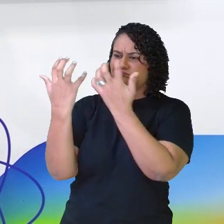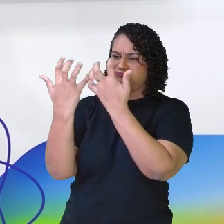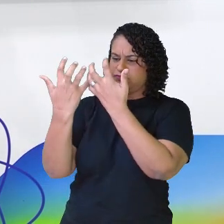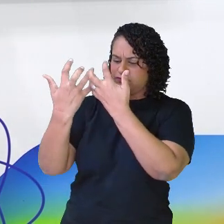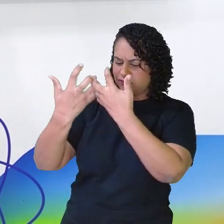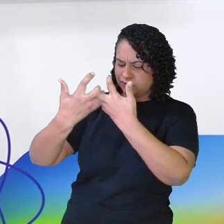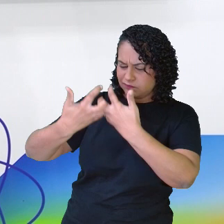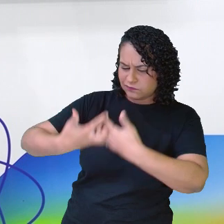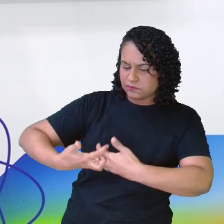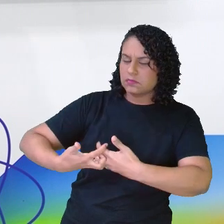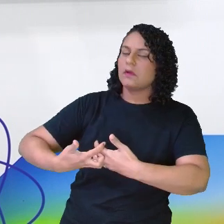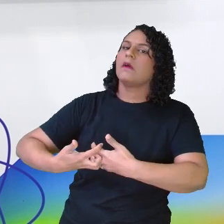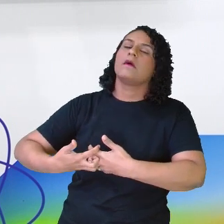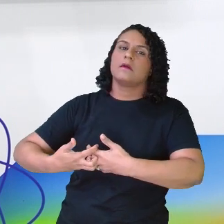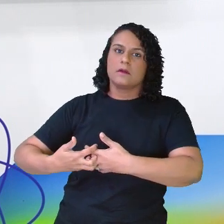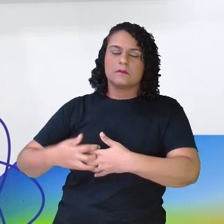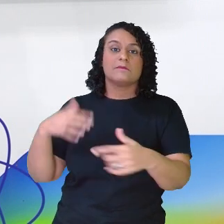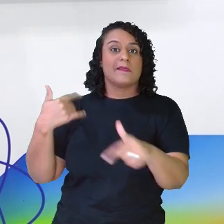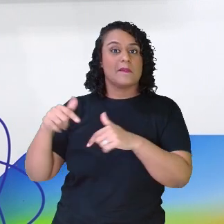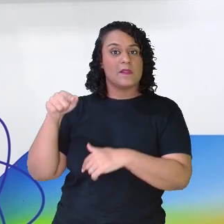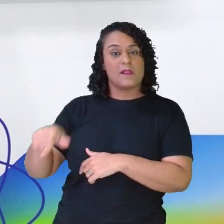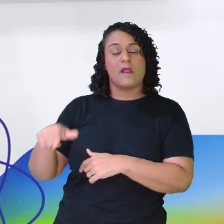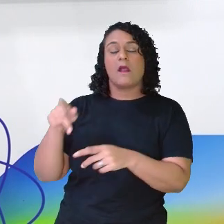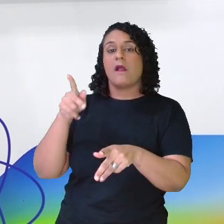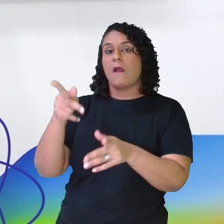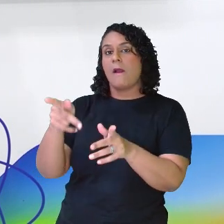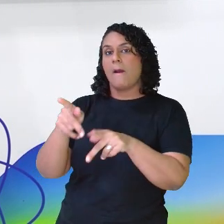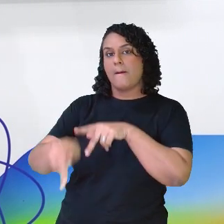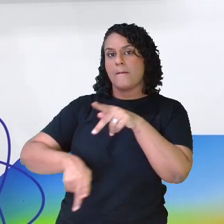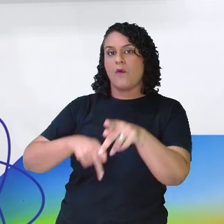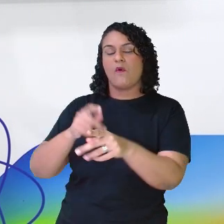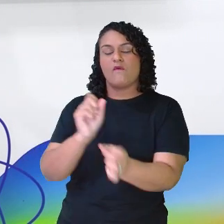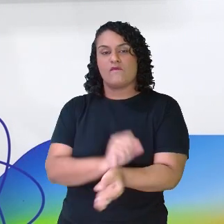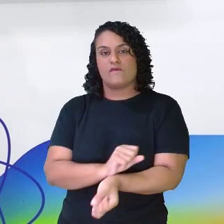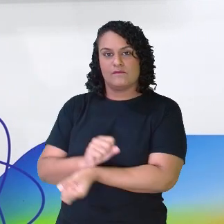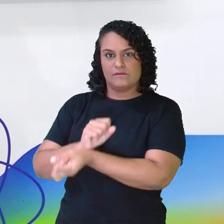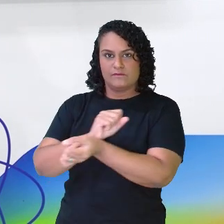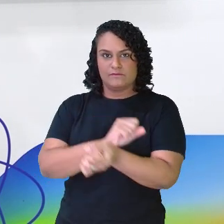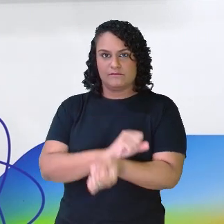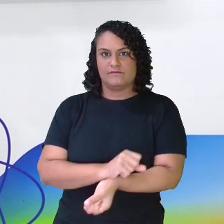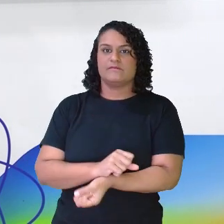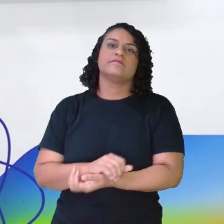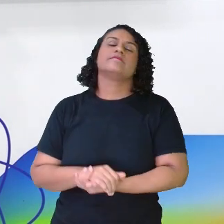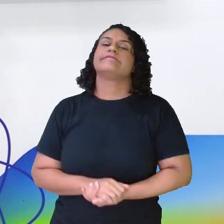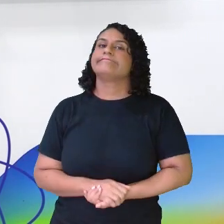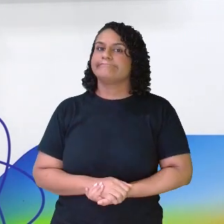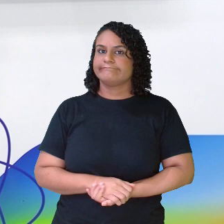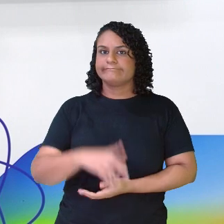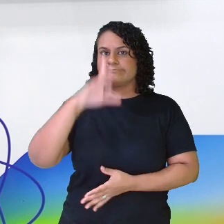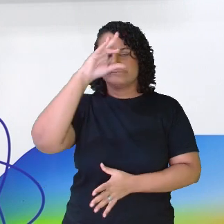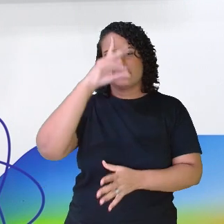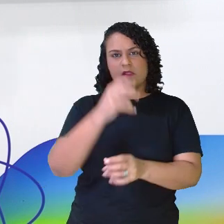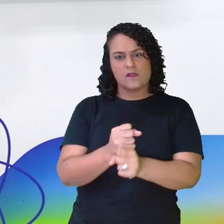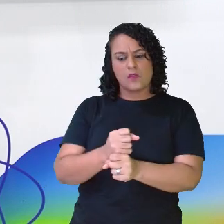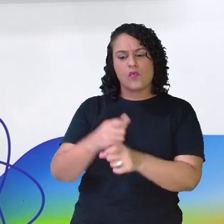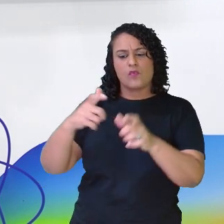dividir a sociedade dentro desse grupo aí, nesse período. Senhor de engenho,